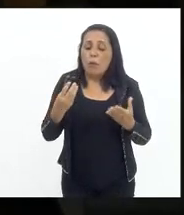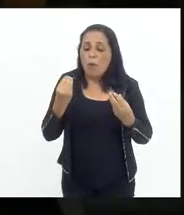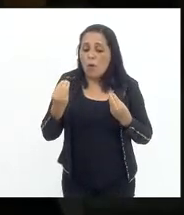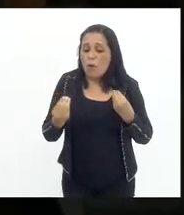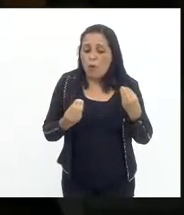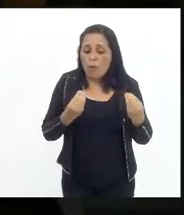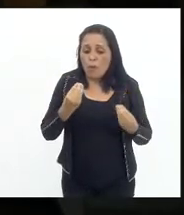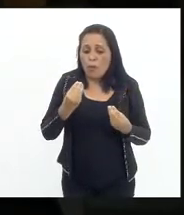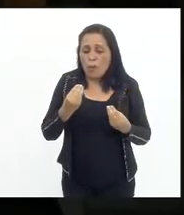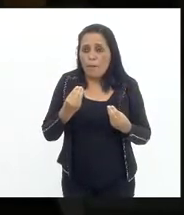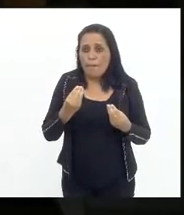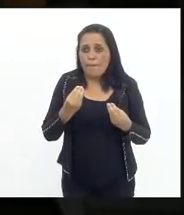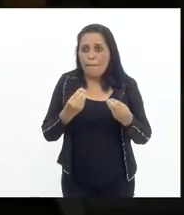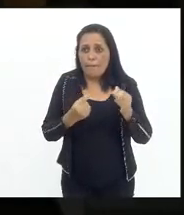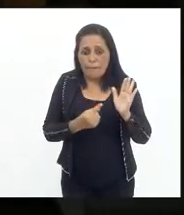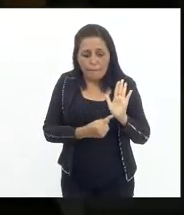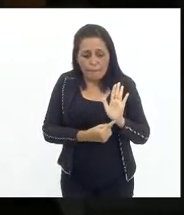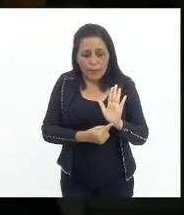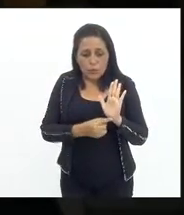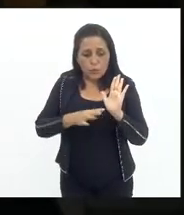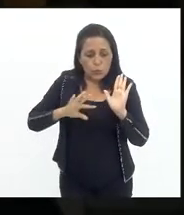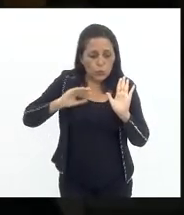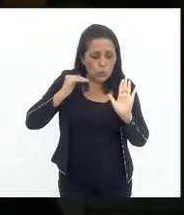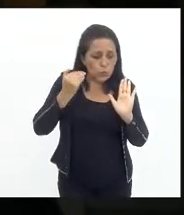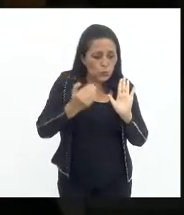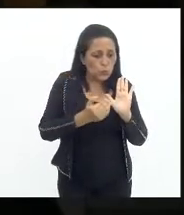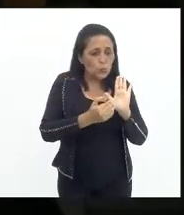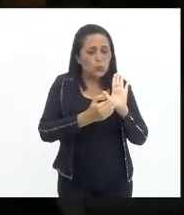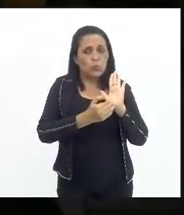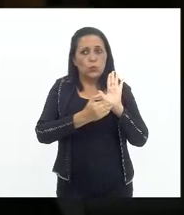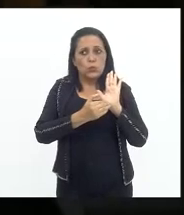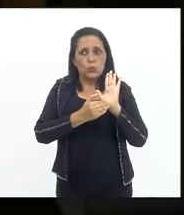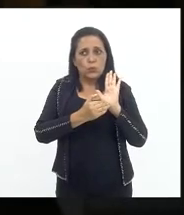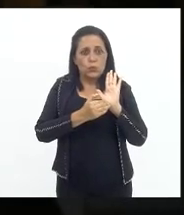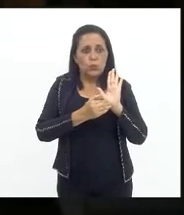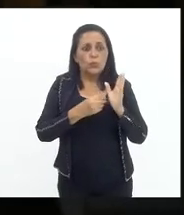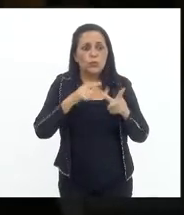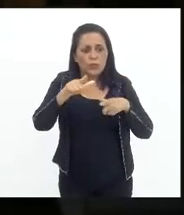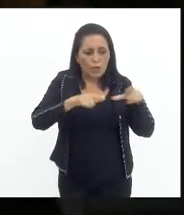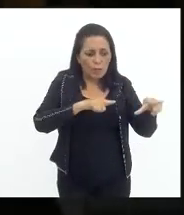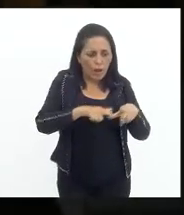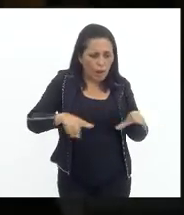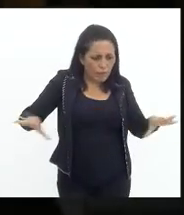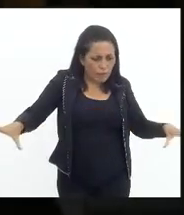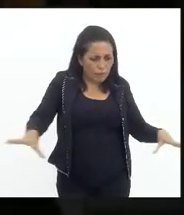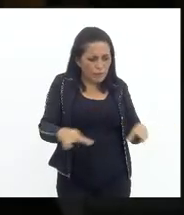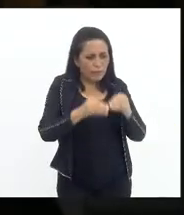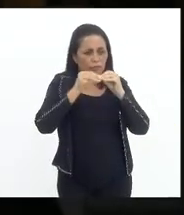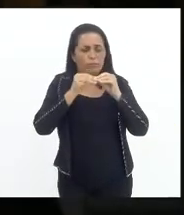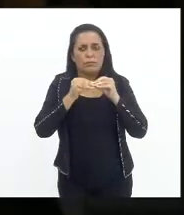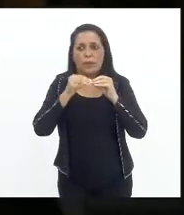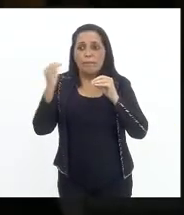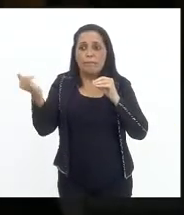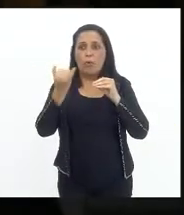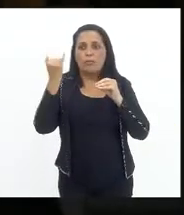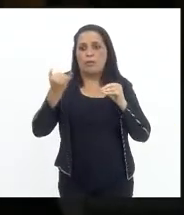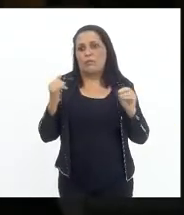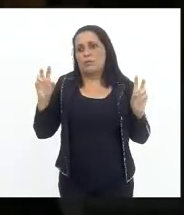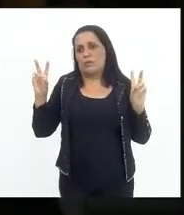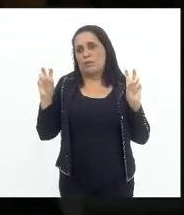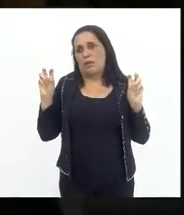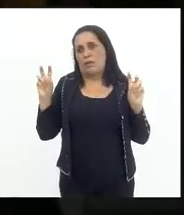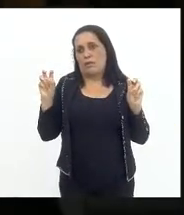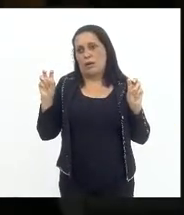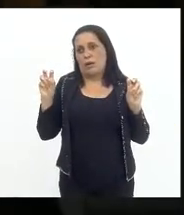né, todas as sinergias possíveis que esse tema tem. E isso